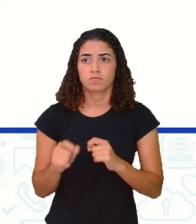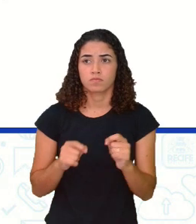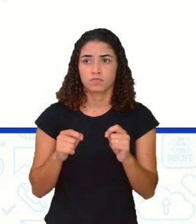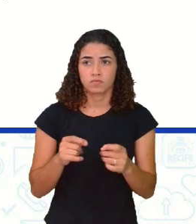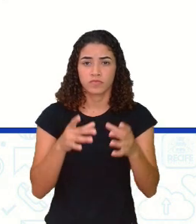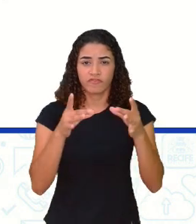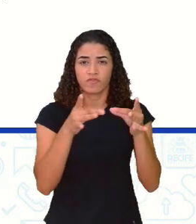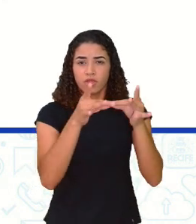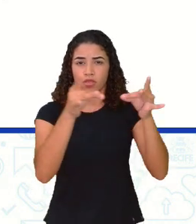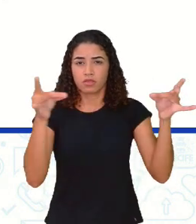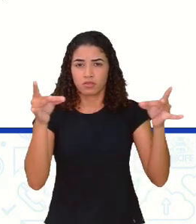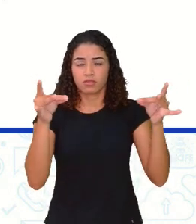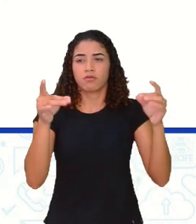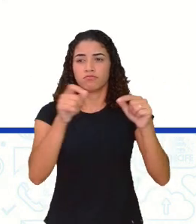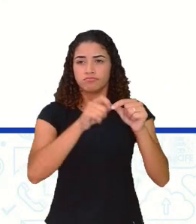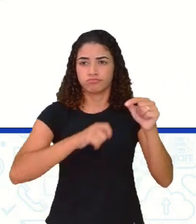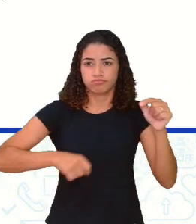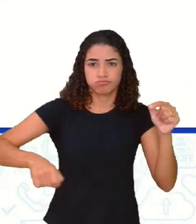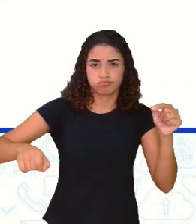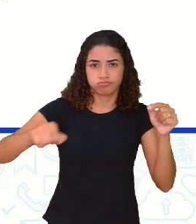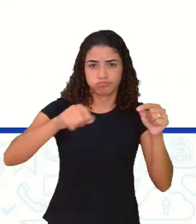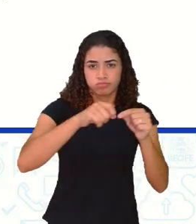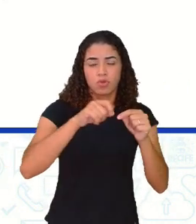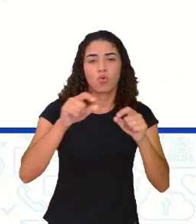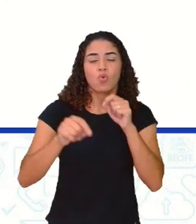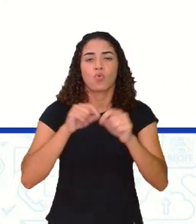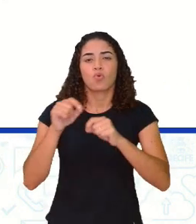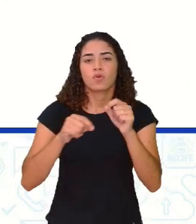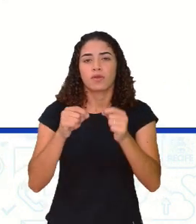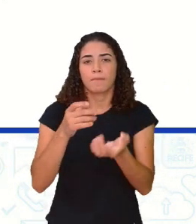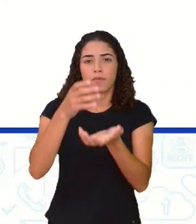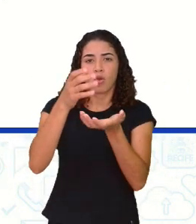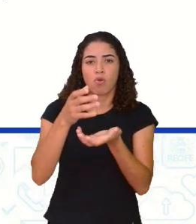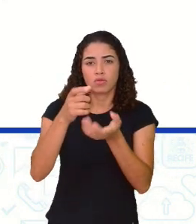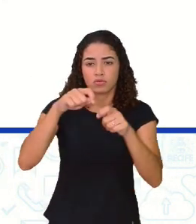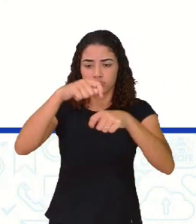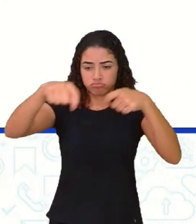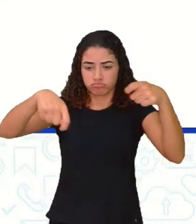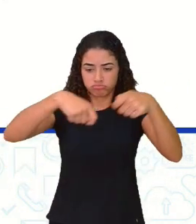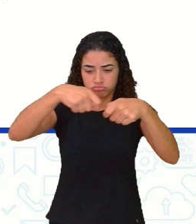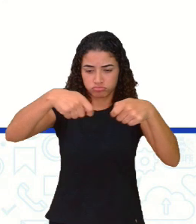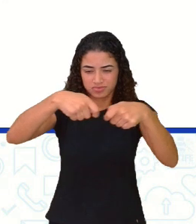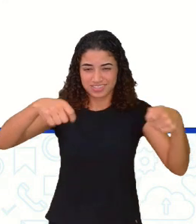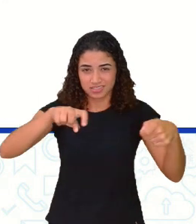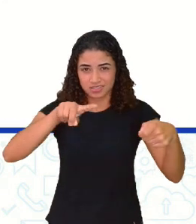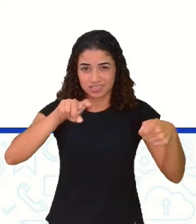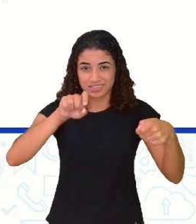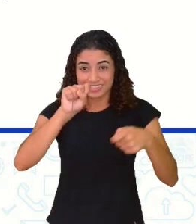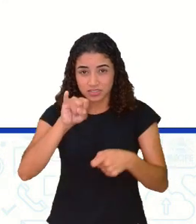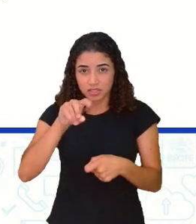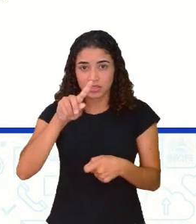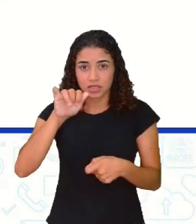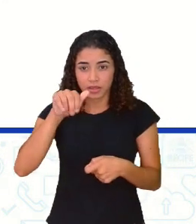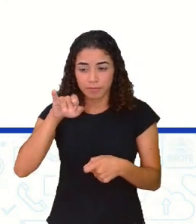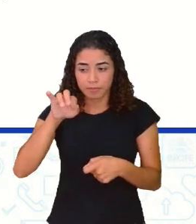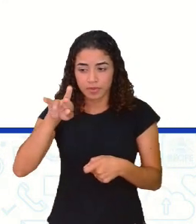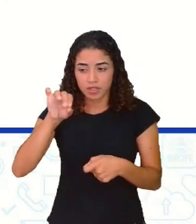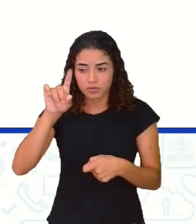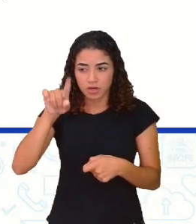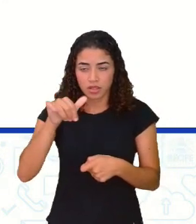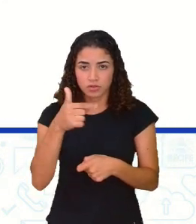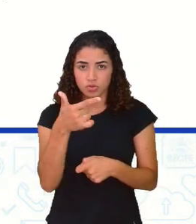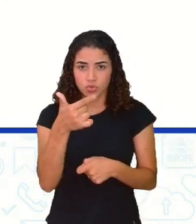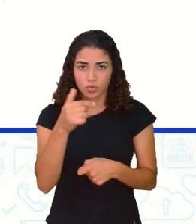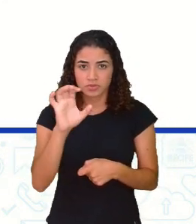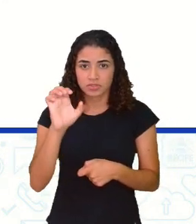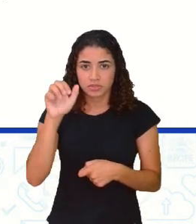fita decorativa ao redor da tampa de um pote redondo. Se o diâmetro da tampa mede 12